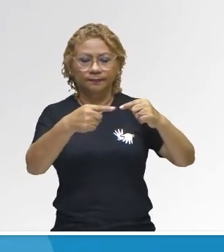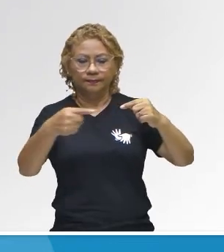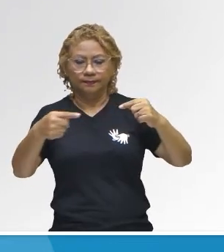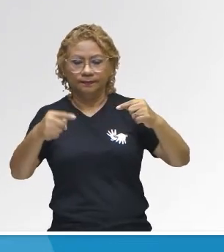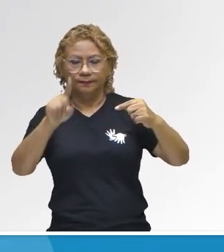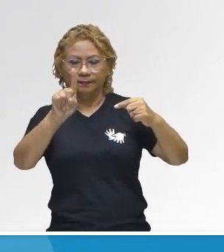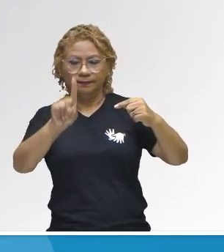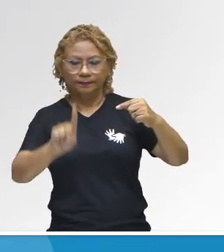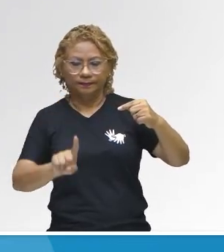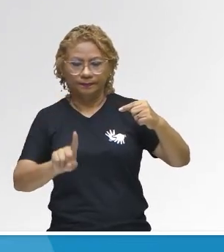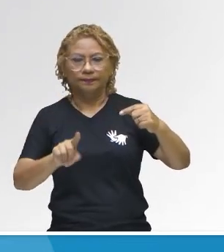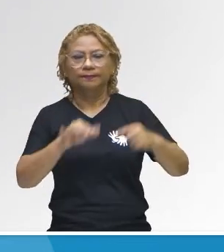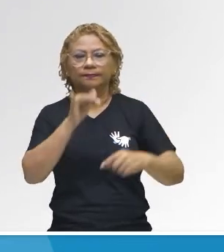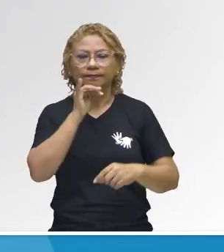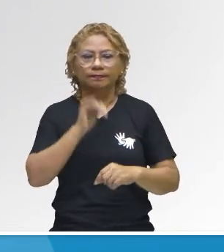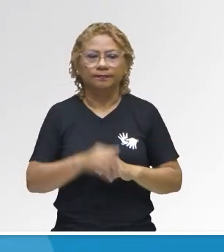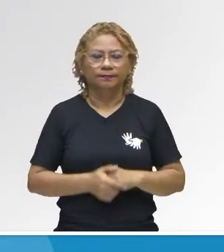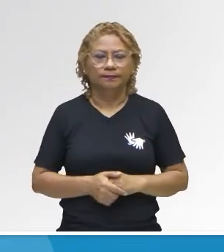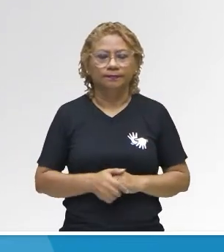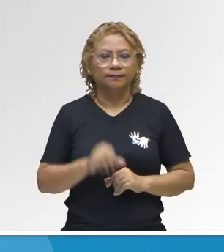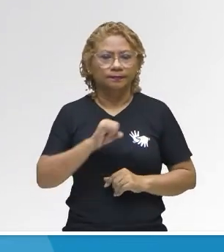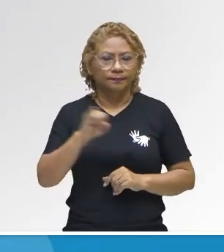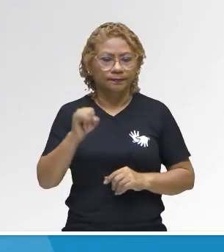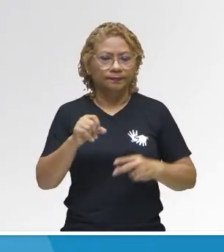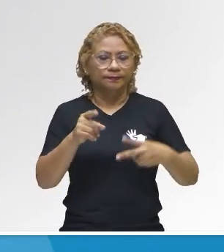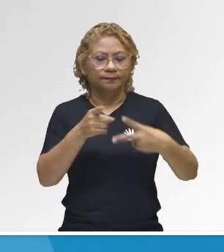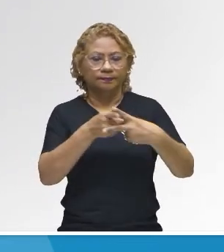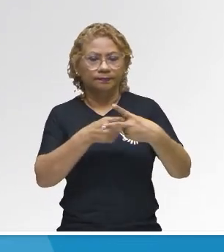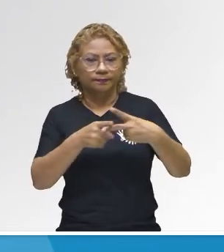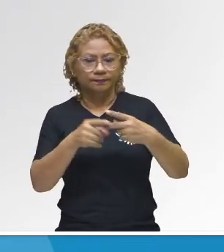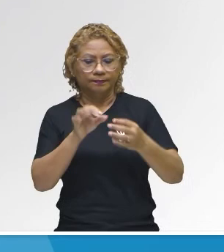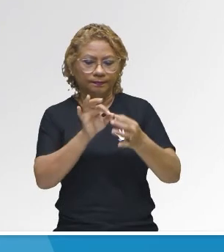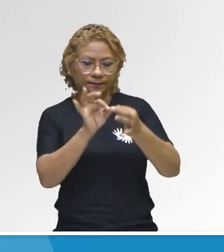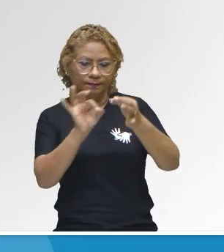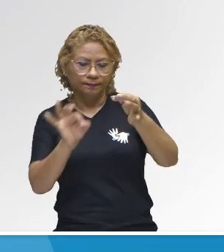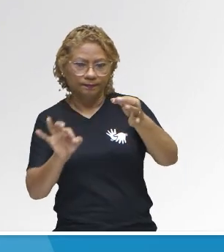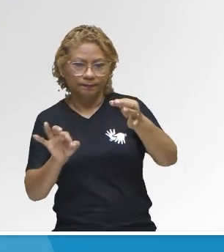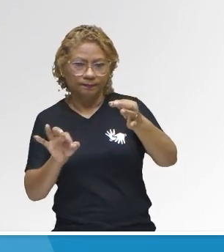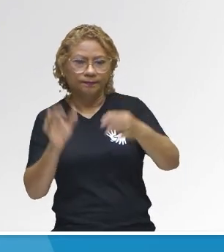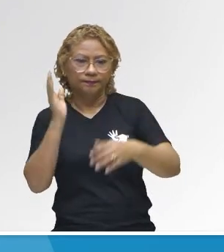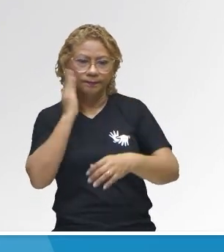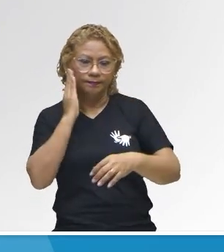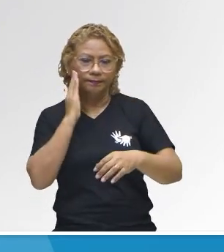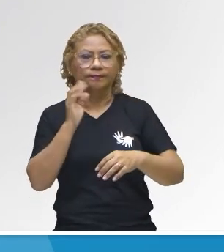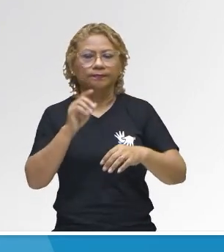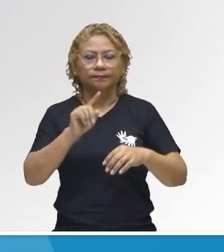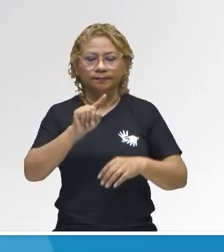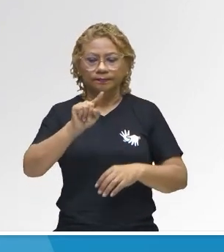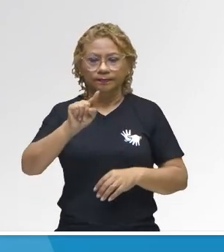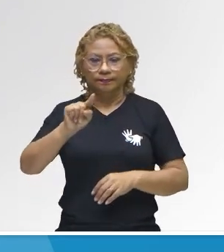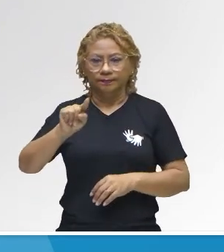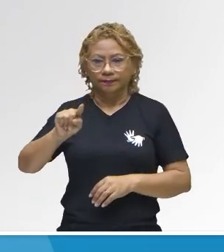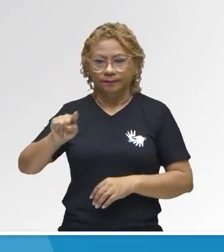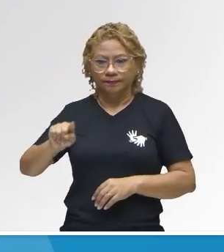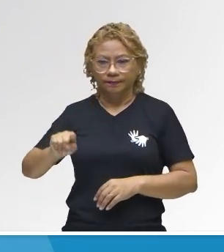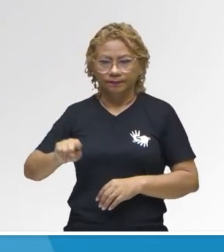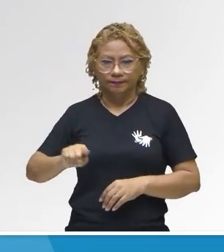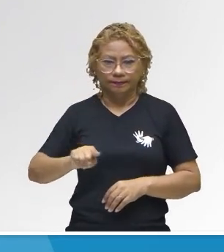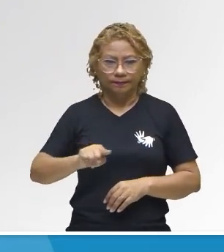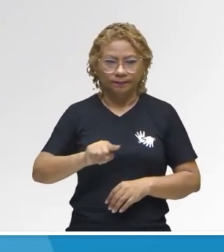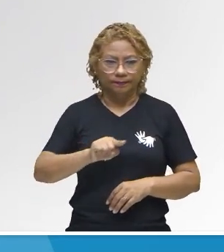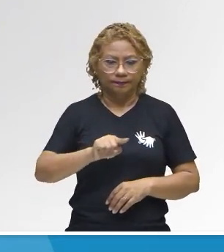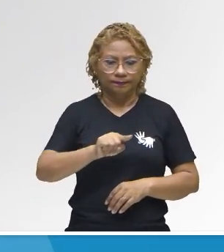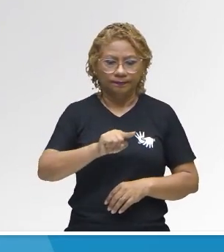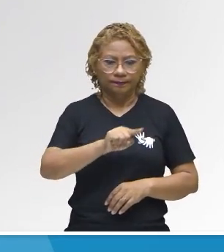E ó, por exemplo, se eu pegar um ângulo nesse sentido, o que vai acontecer? Eu sempre vou ter um ponto aqui